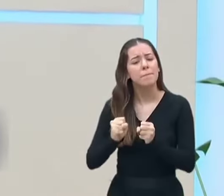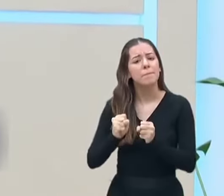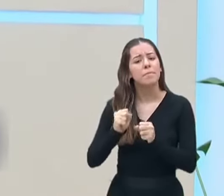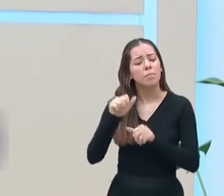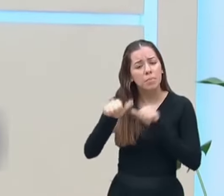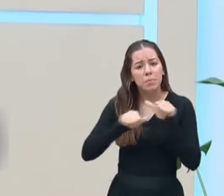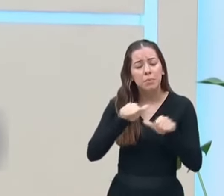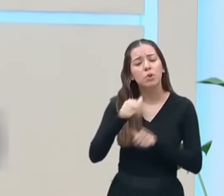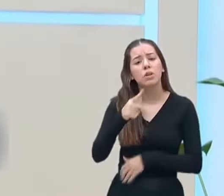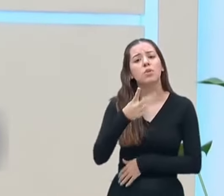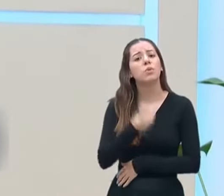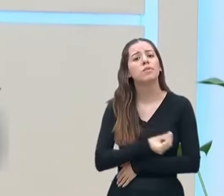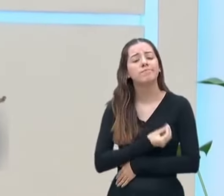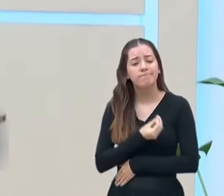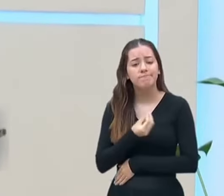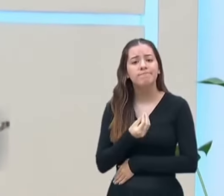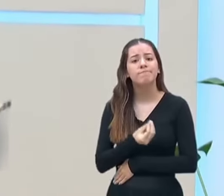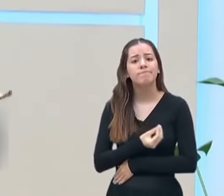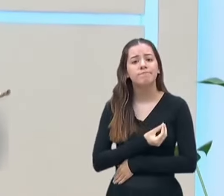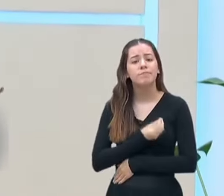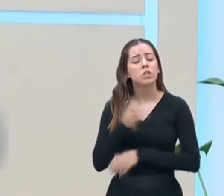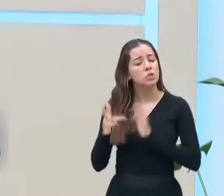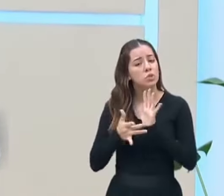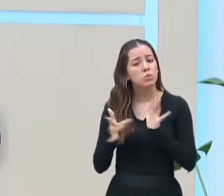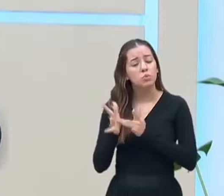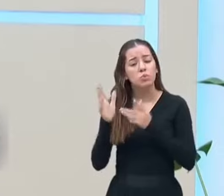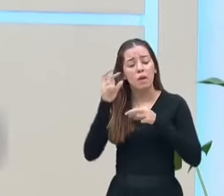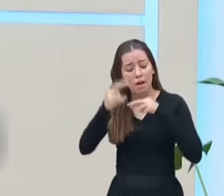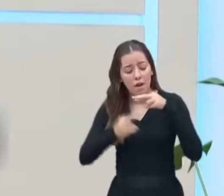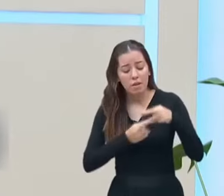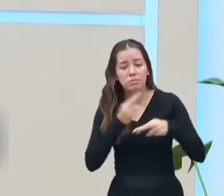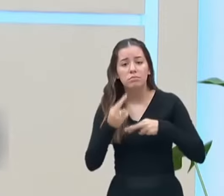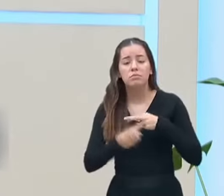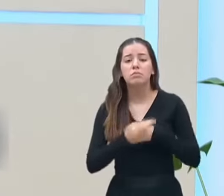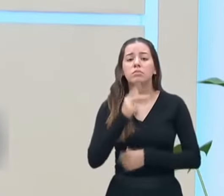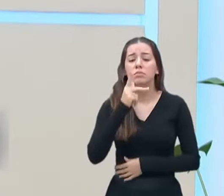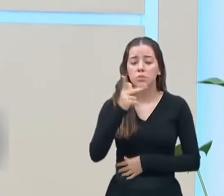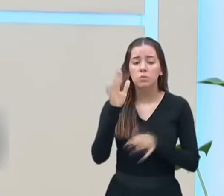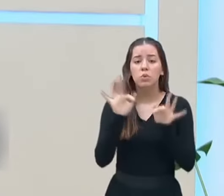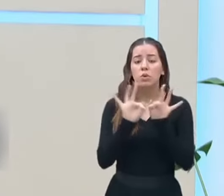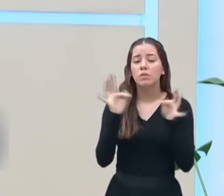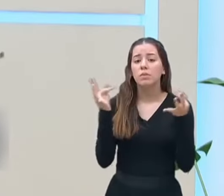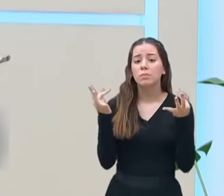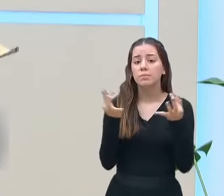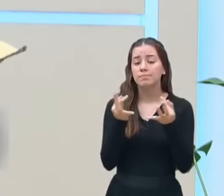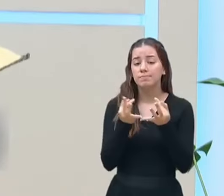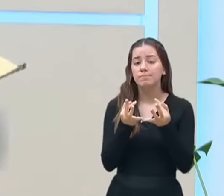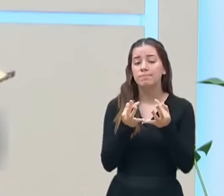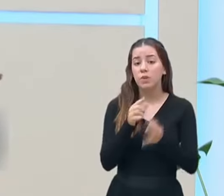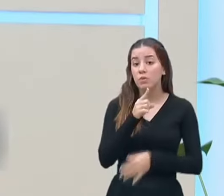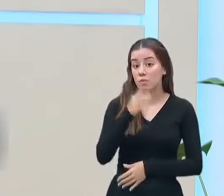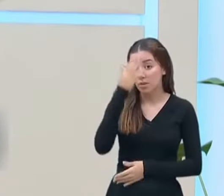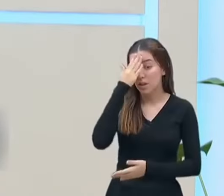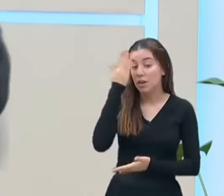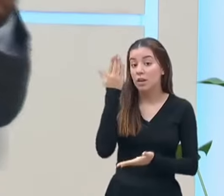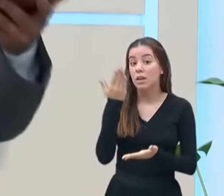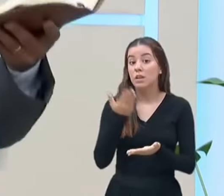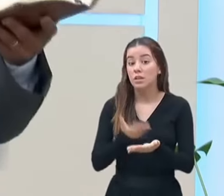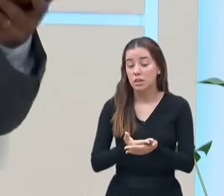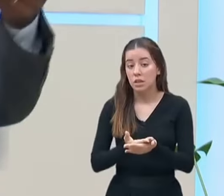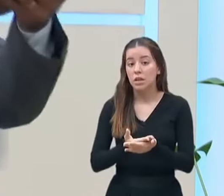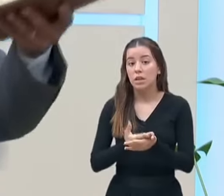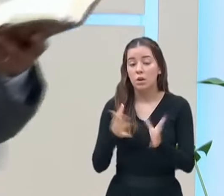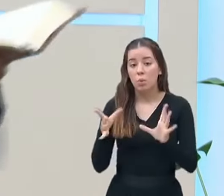daí? Tem poder para restaurar a sua família? Tem poder para reconciliar esposo